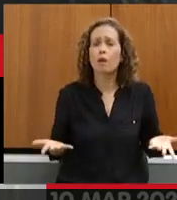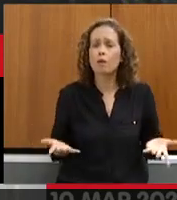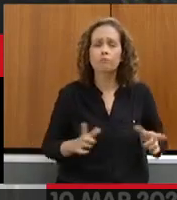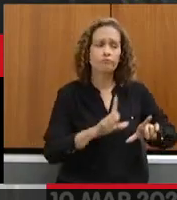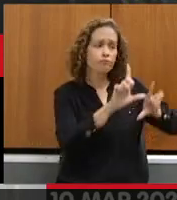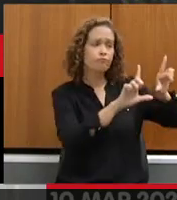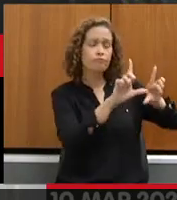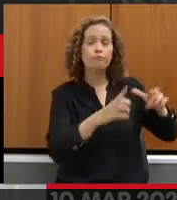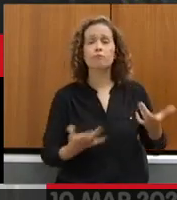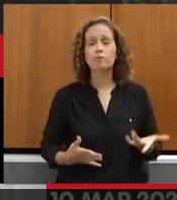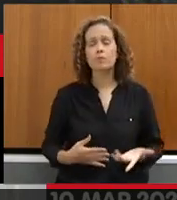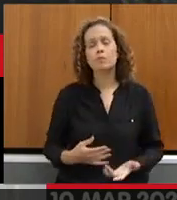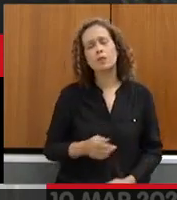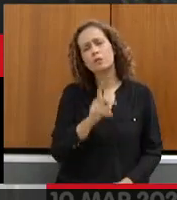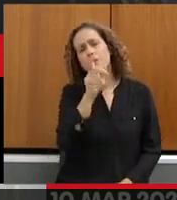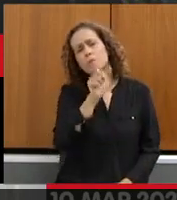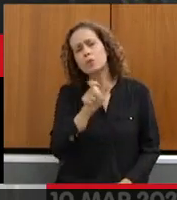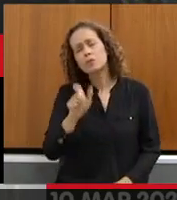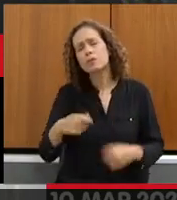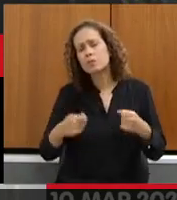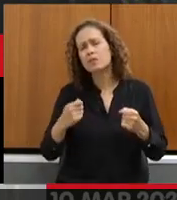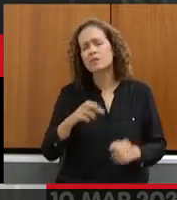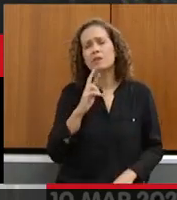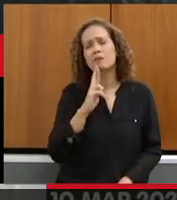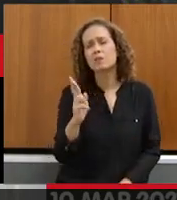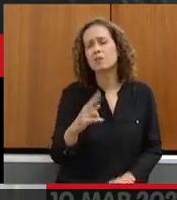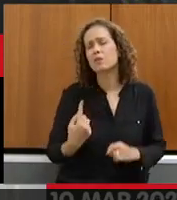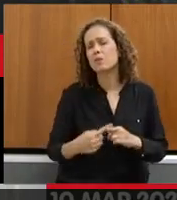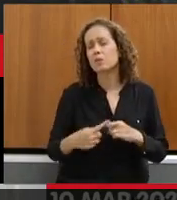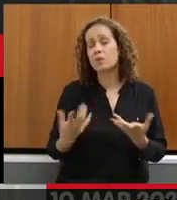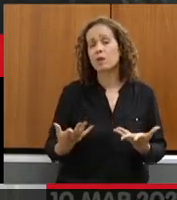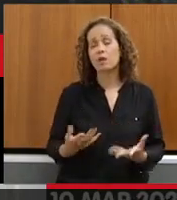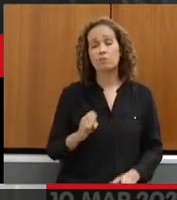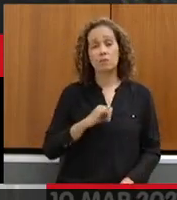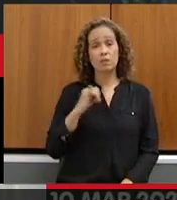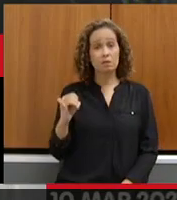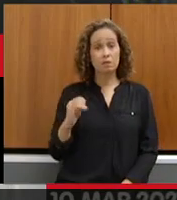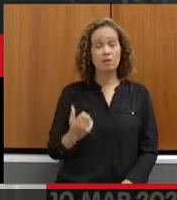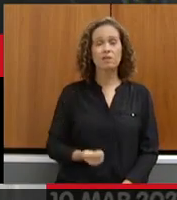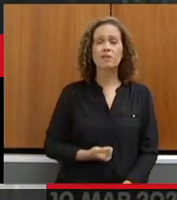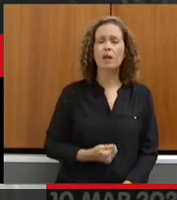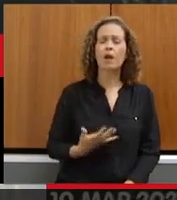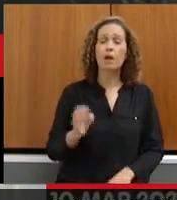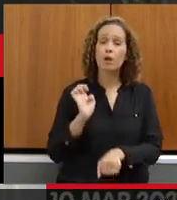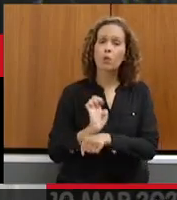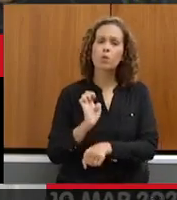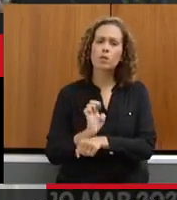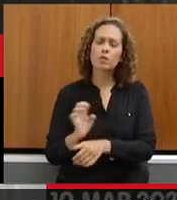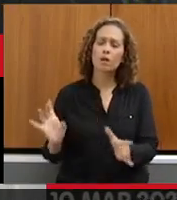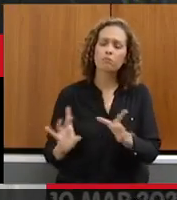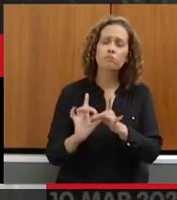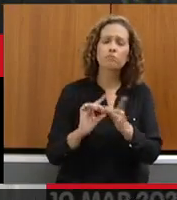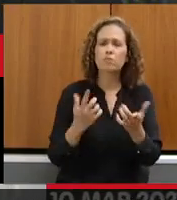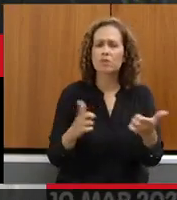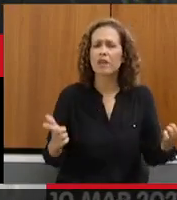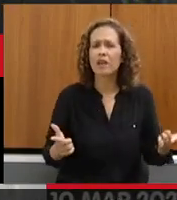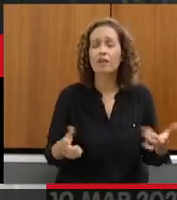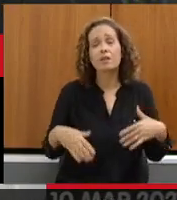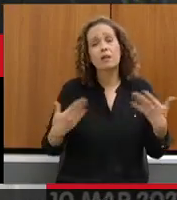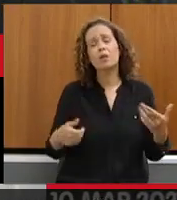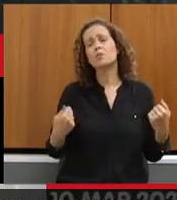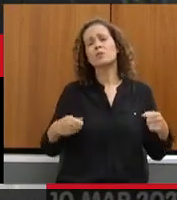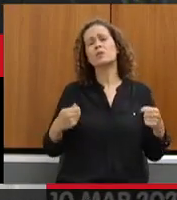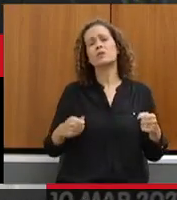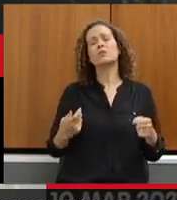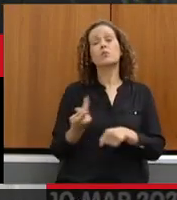as pessoas têm ter a resposta porque se não houver essa participação do estado para correr atrás de outras formas mas o que a gente